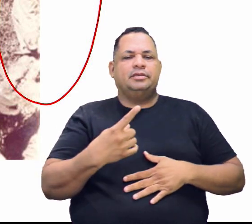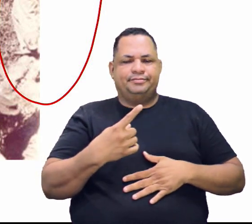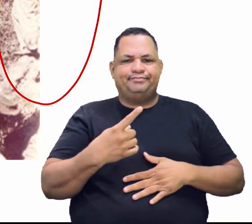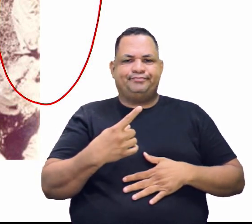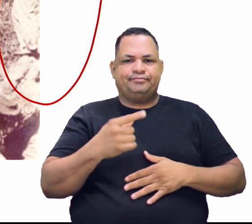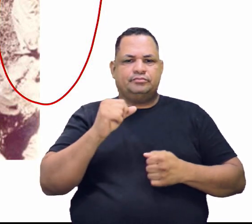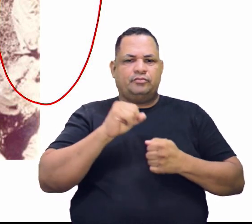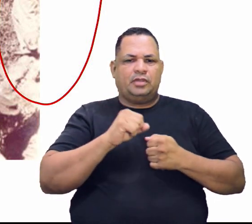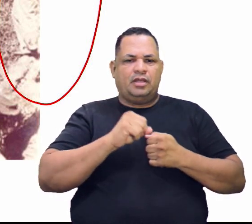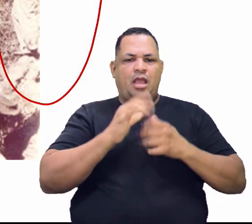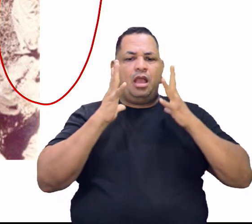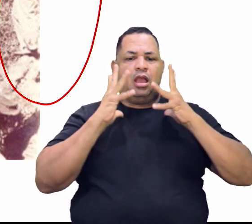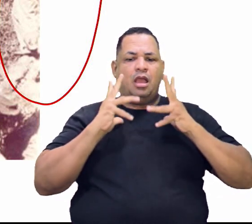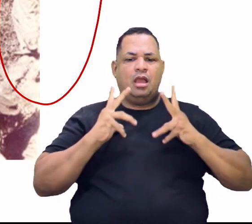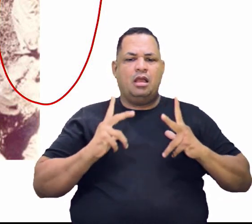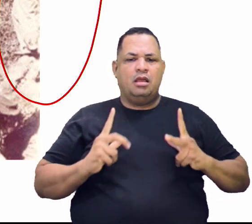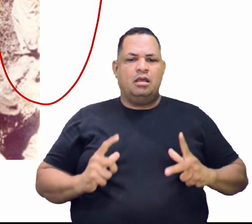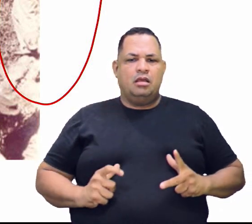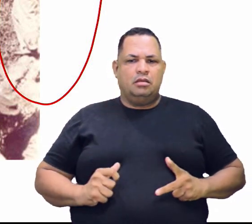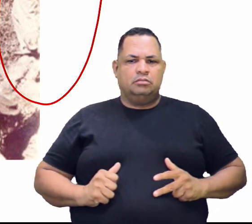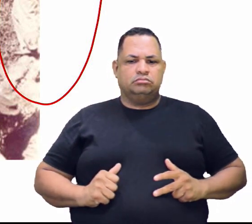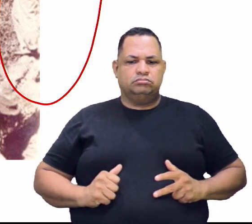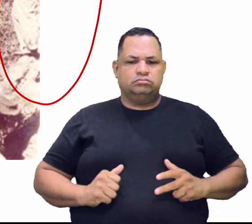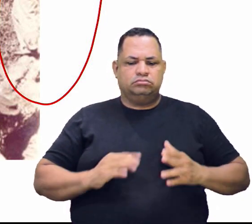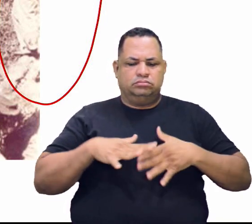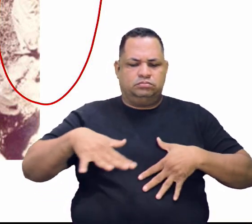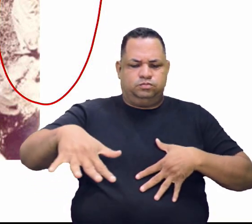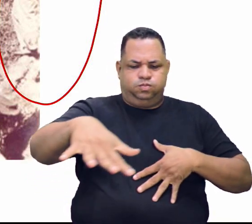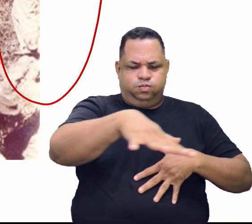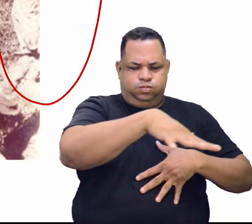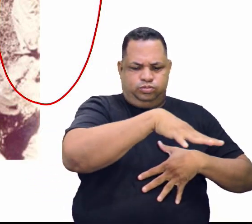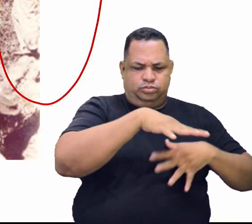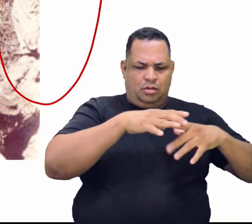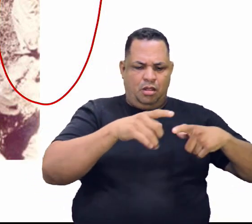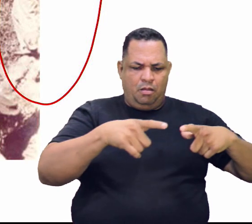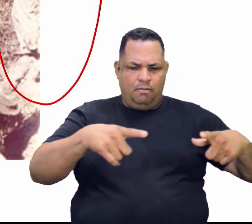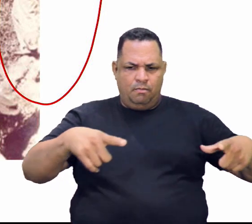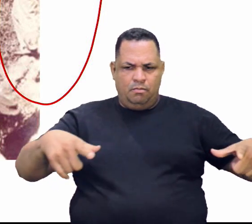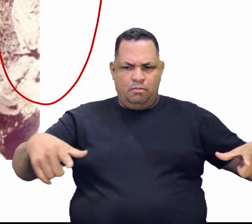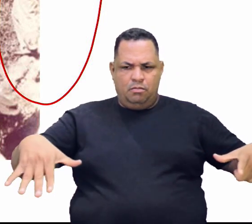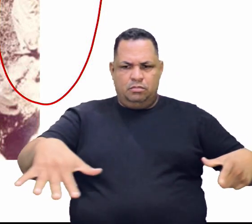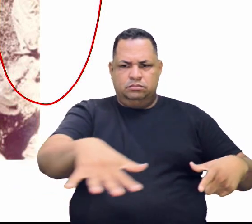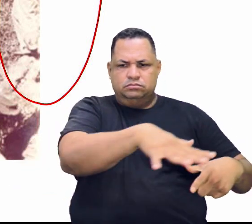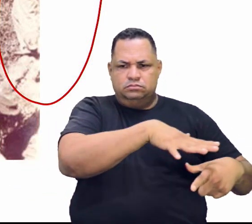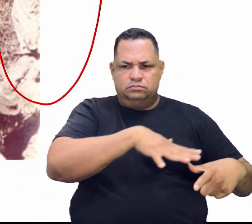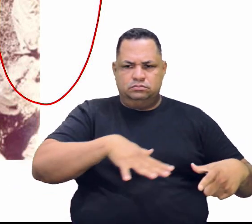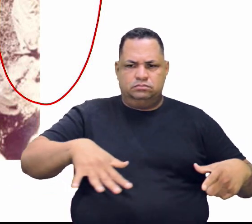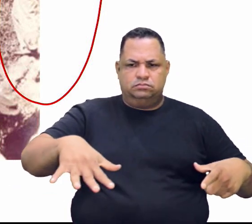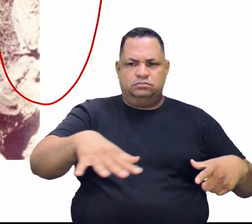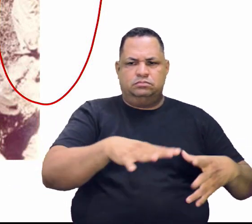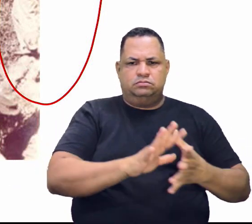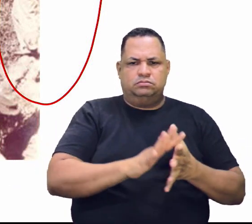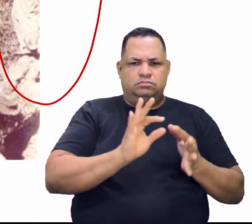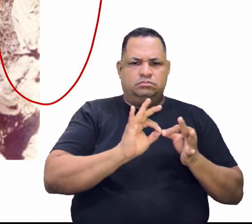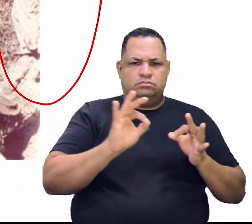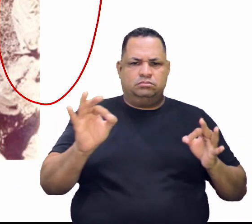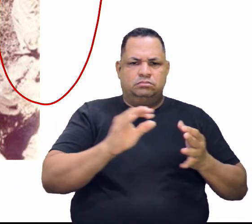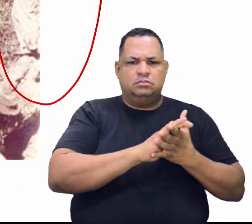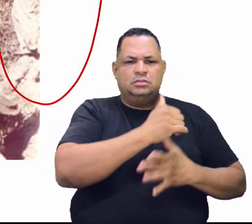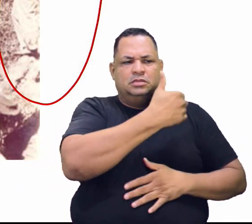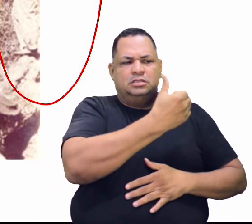Então, fazia uma limpeza, um aceiro que eles falam, né? Fazia uma limpeza assim, bem longe,